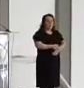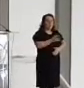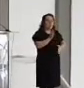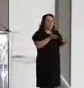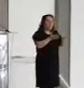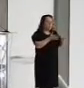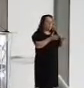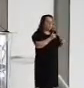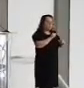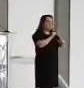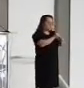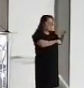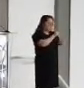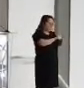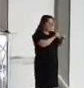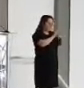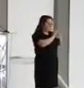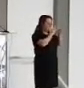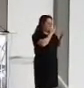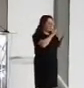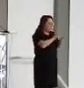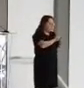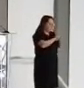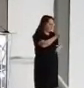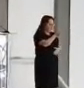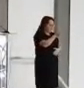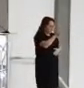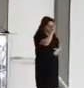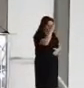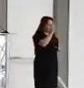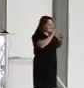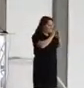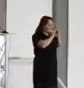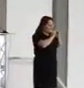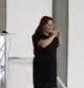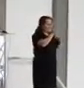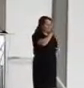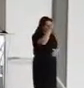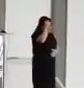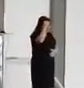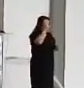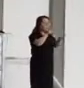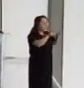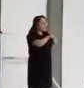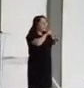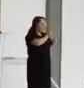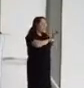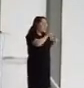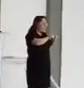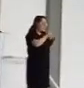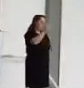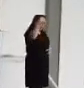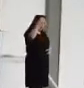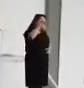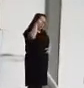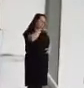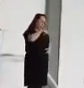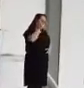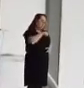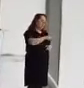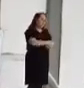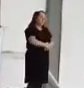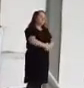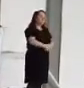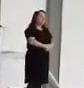Cultura aqui em Santa Rosa do Sul, e também estou trabalhando no SEAC em Sombrio, né? Com a questão de